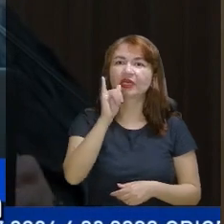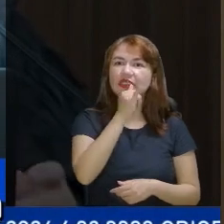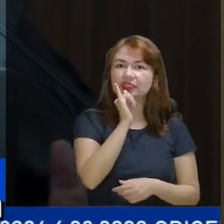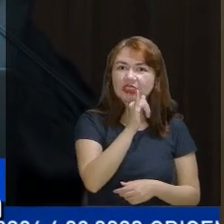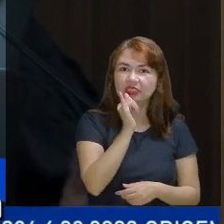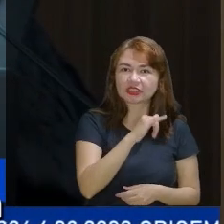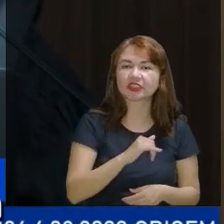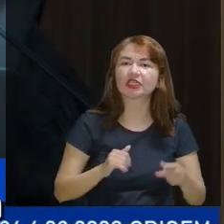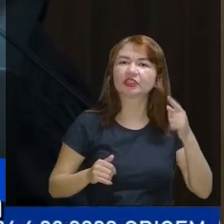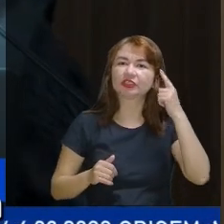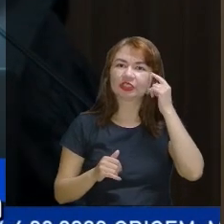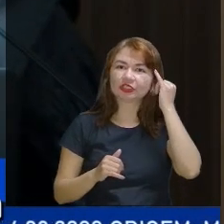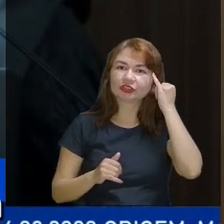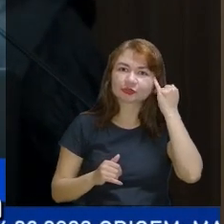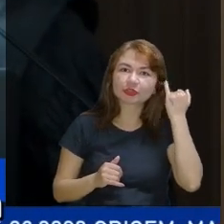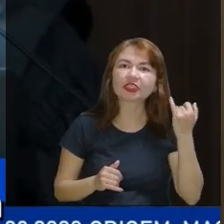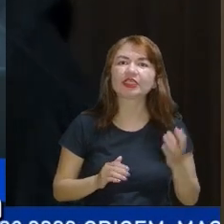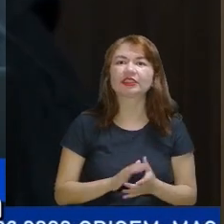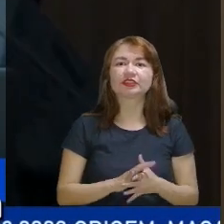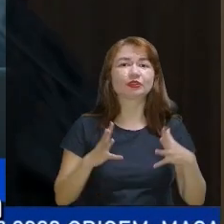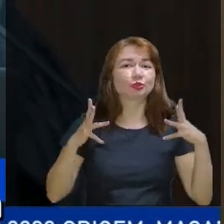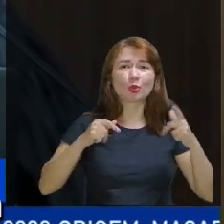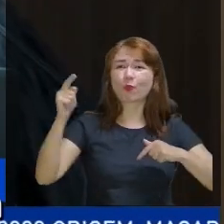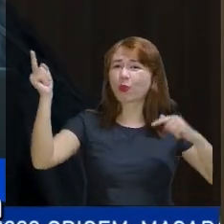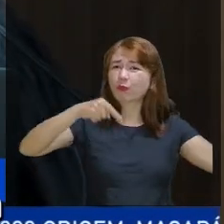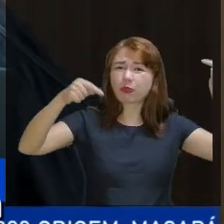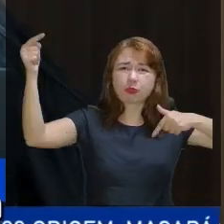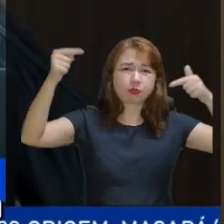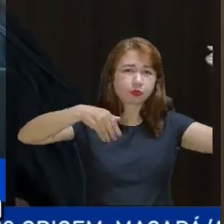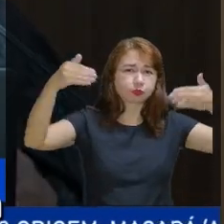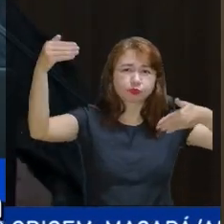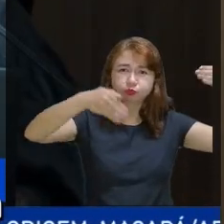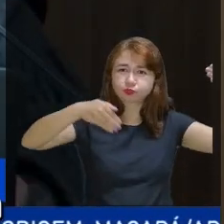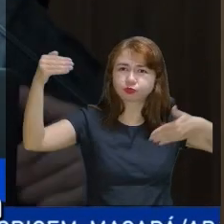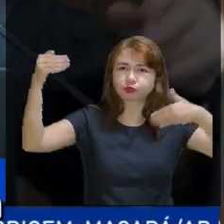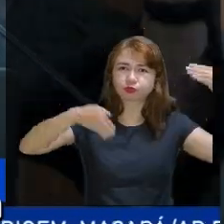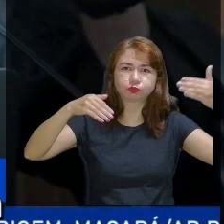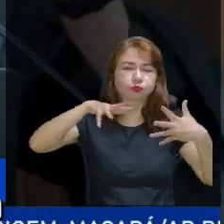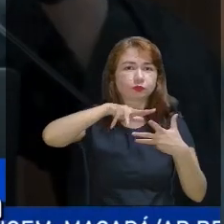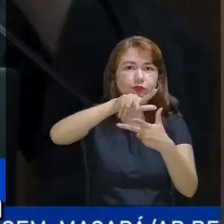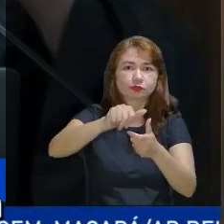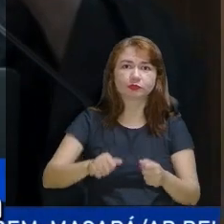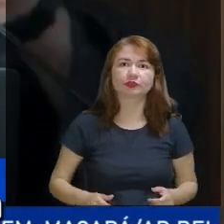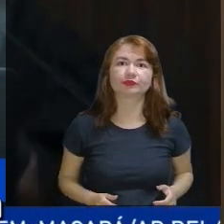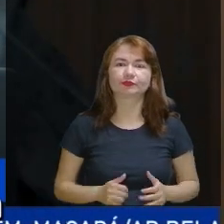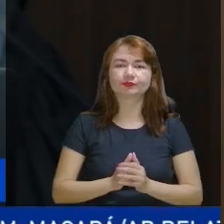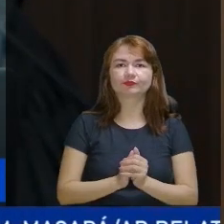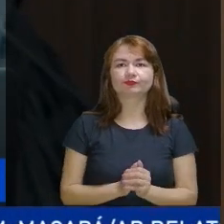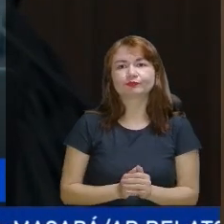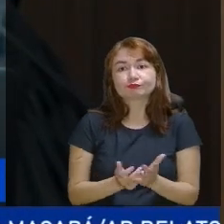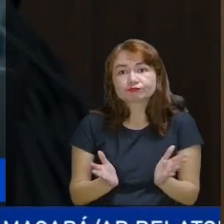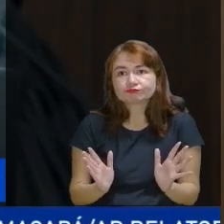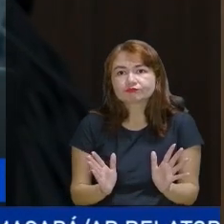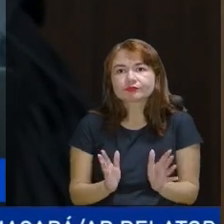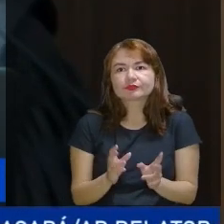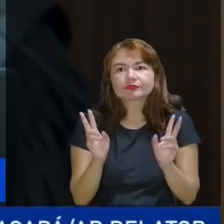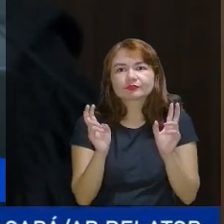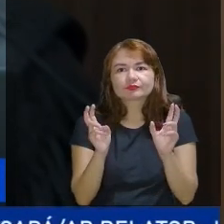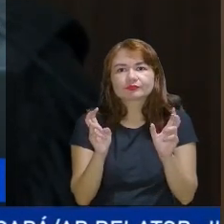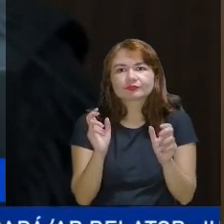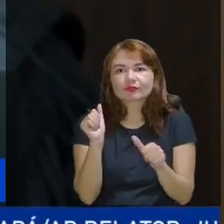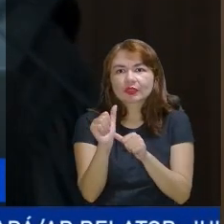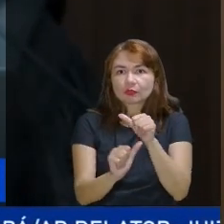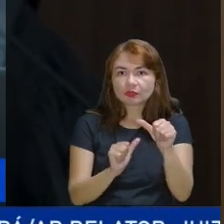vieram japoneses, veio gente de todo o mundo, em vez de fazer uma grande, suponhamos, digamos assim,